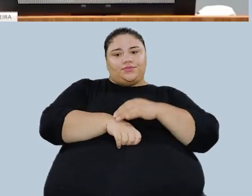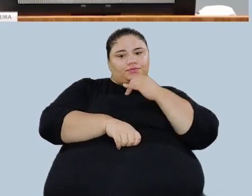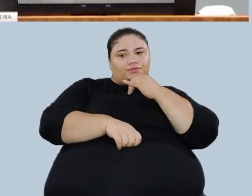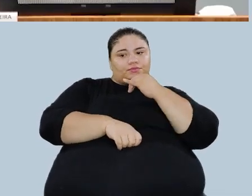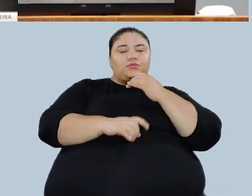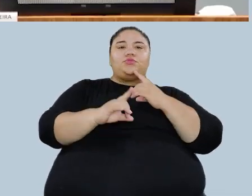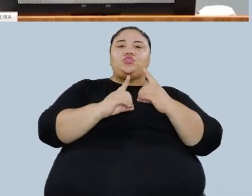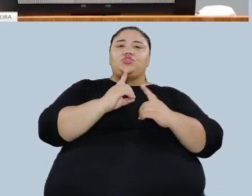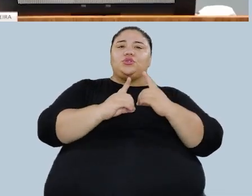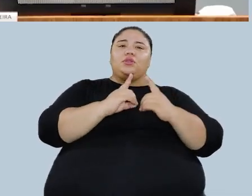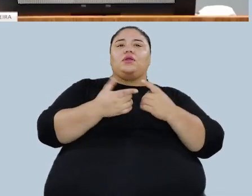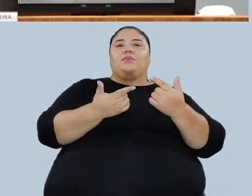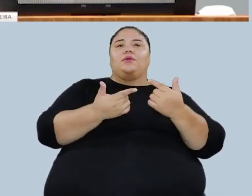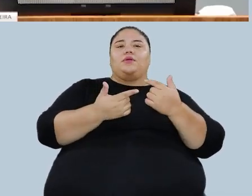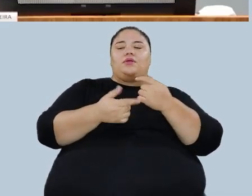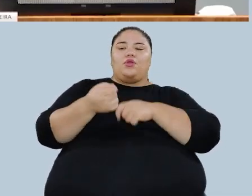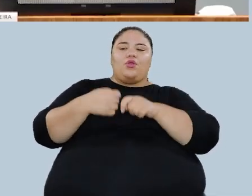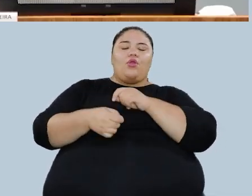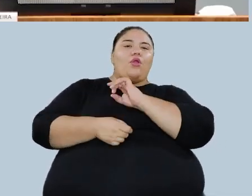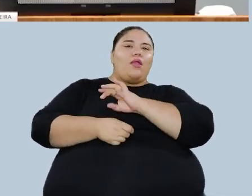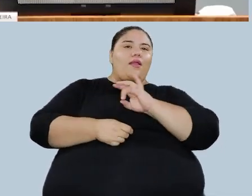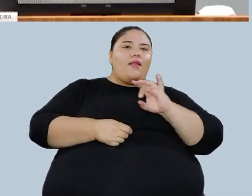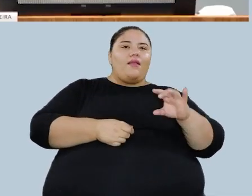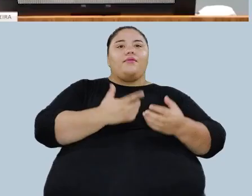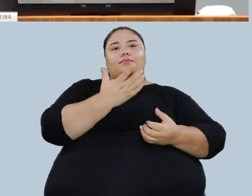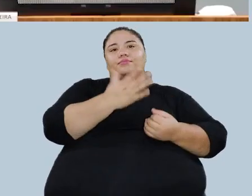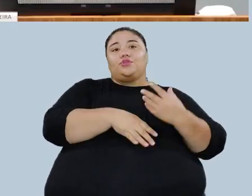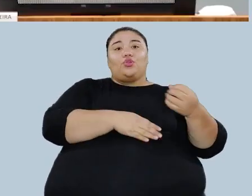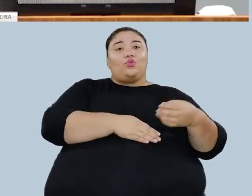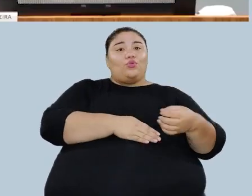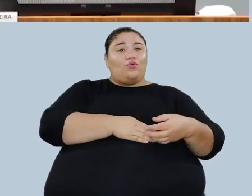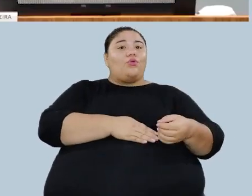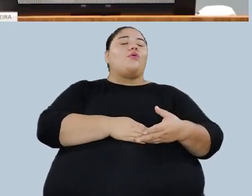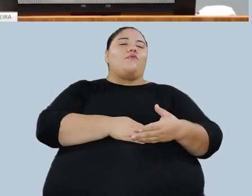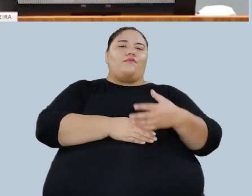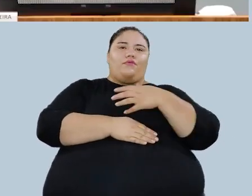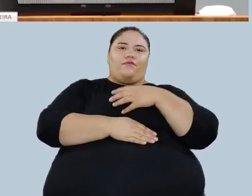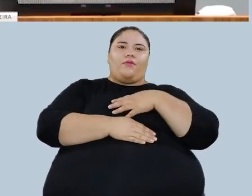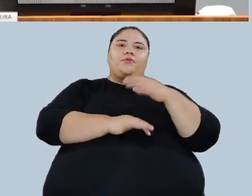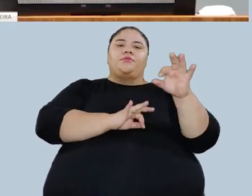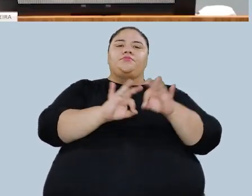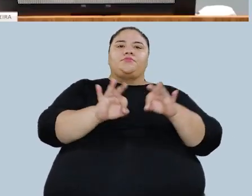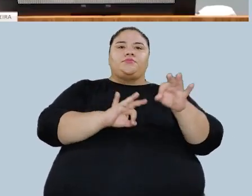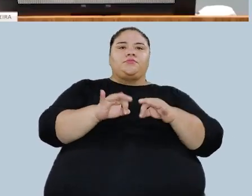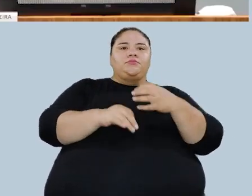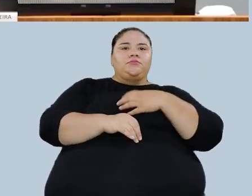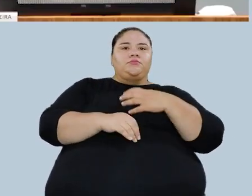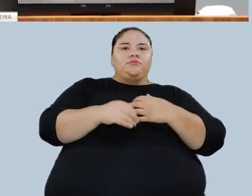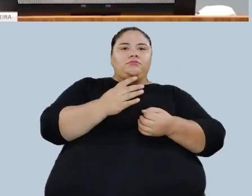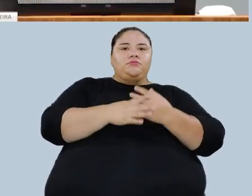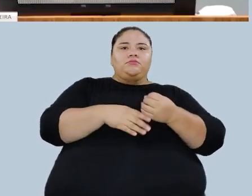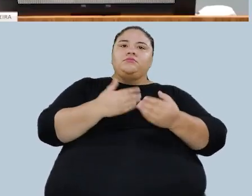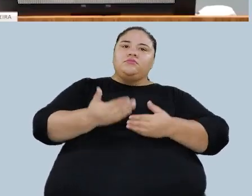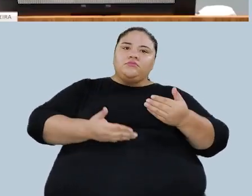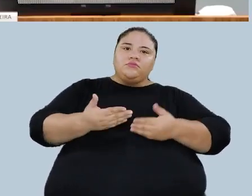e a dinâmica das operações permitem o surgimento de novas formas de organização, novas formas